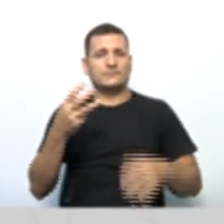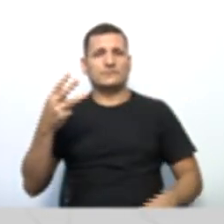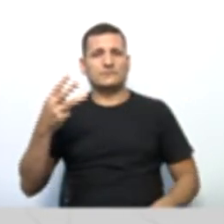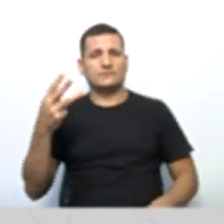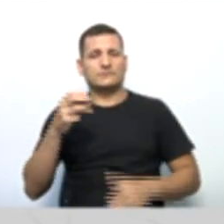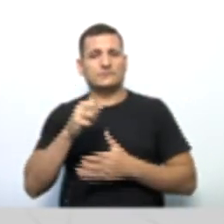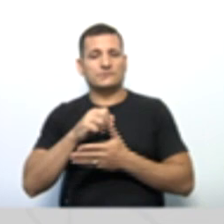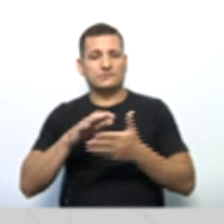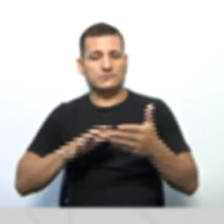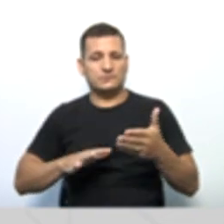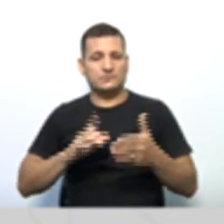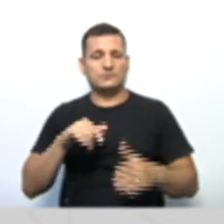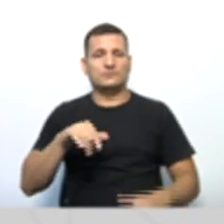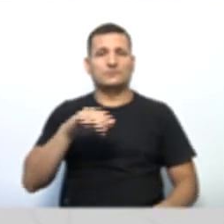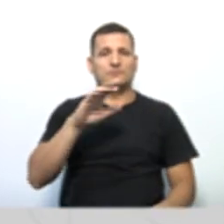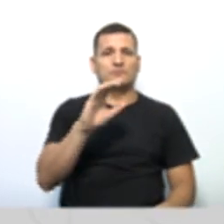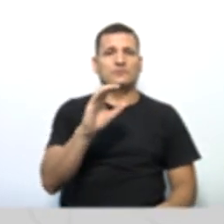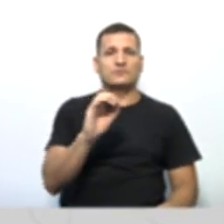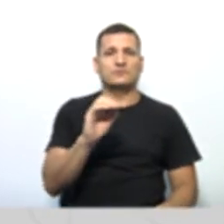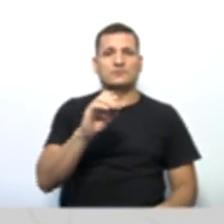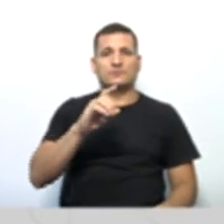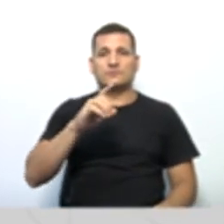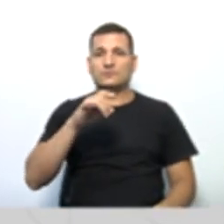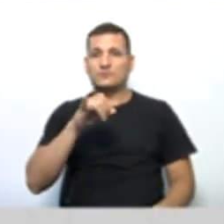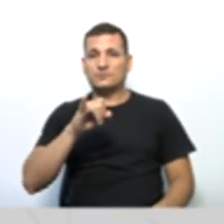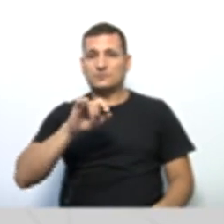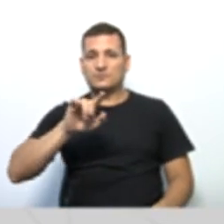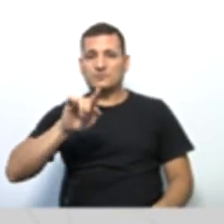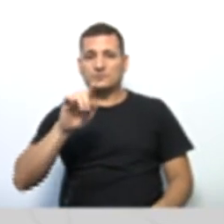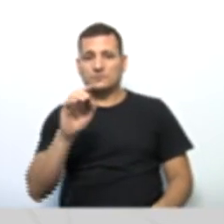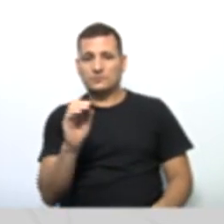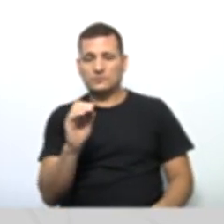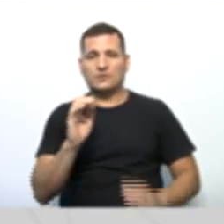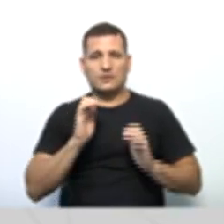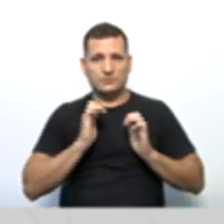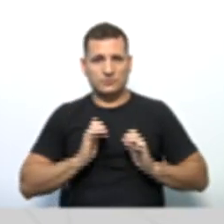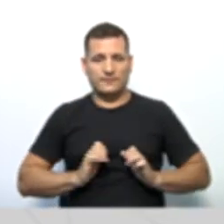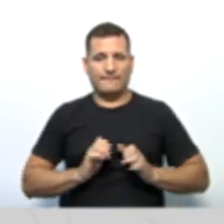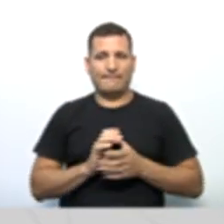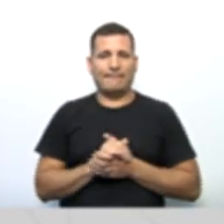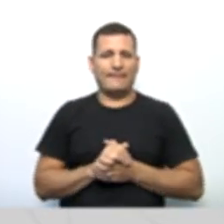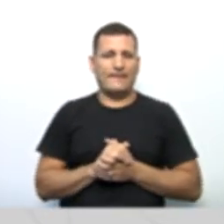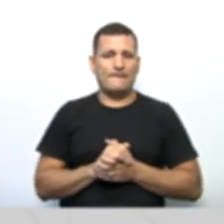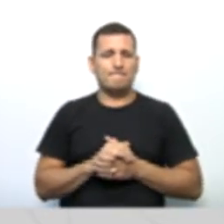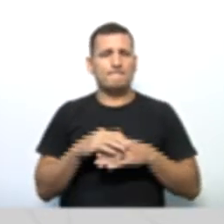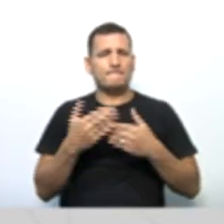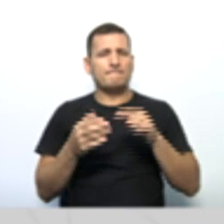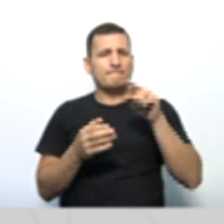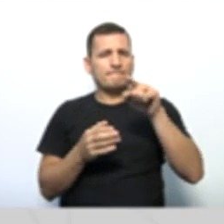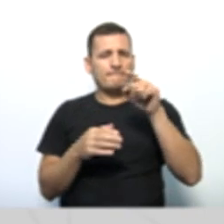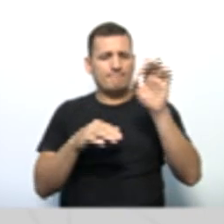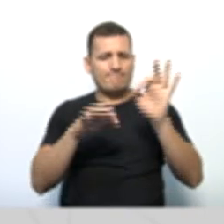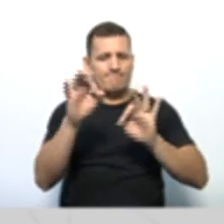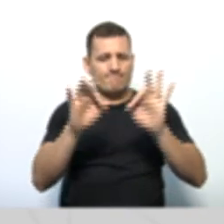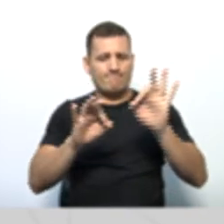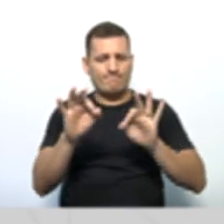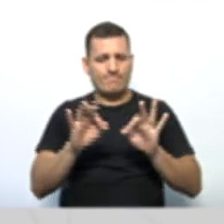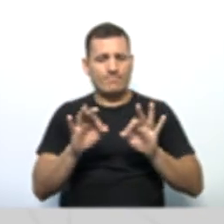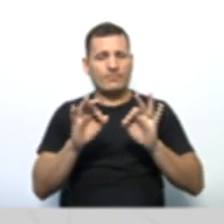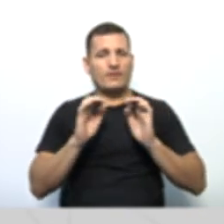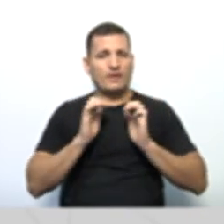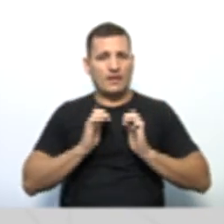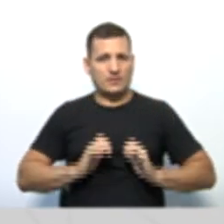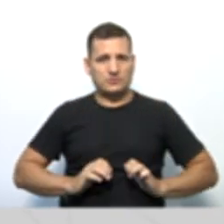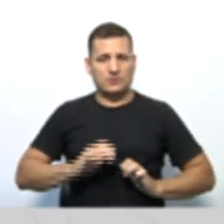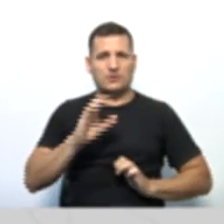de percurso, que é o Código de Ética. Qual é a nossa atividade? você deve elaborar um pequeno código de ética